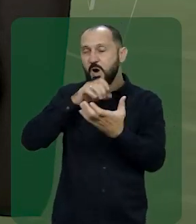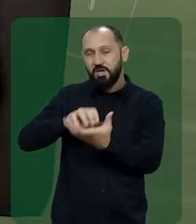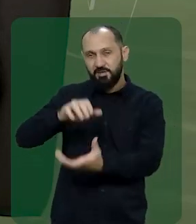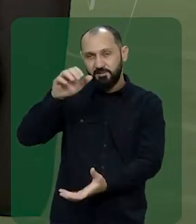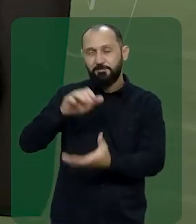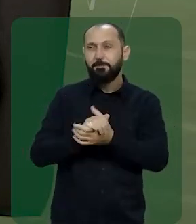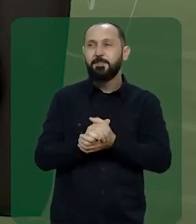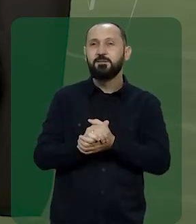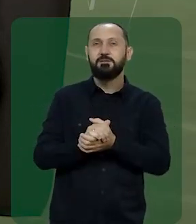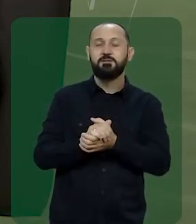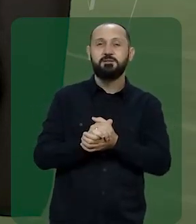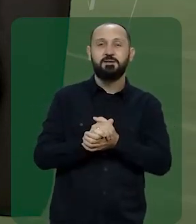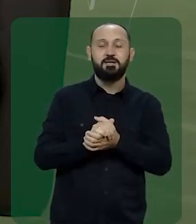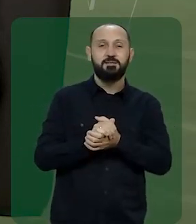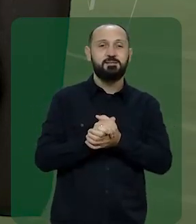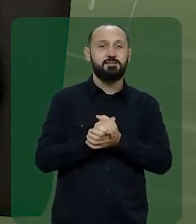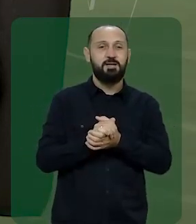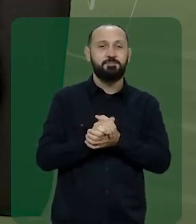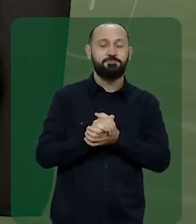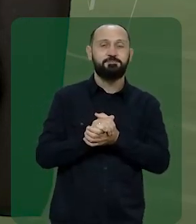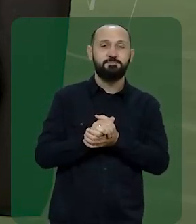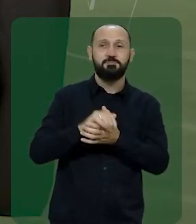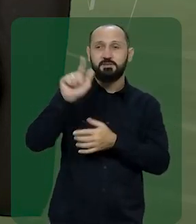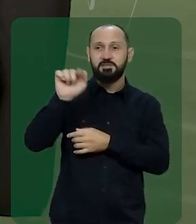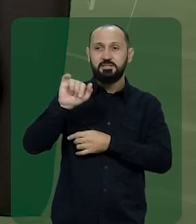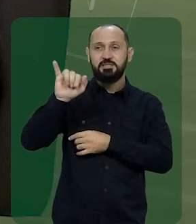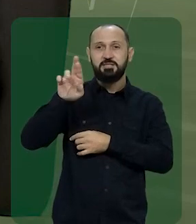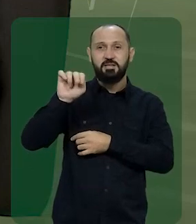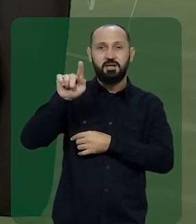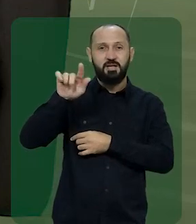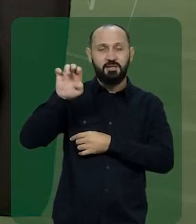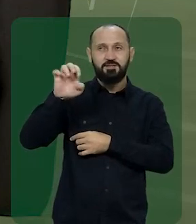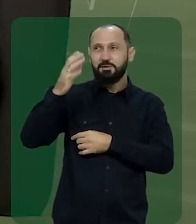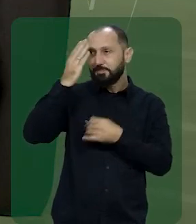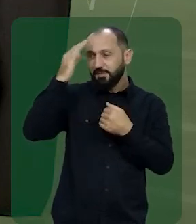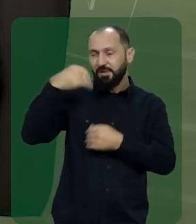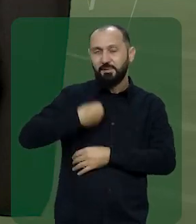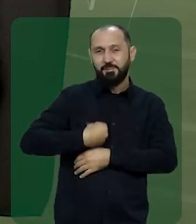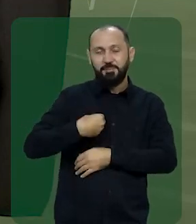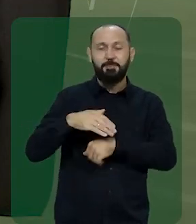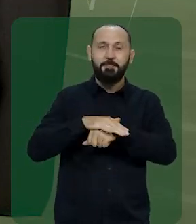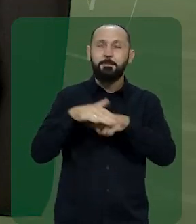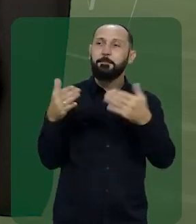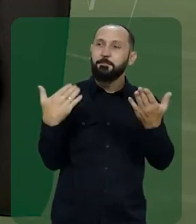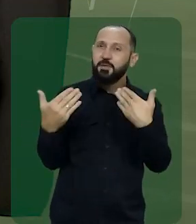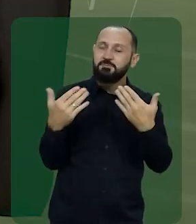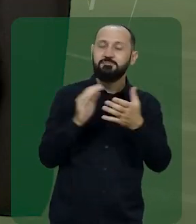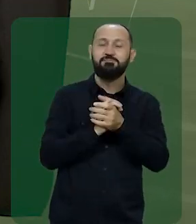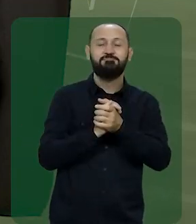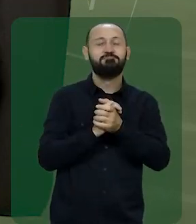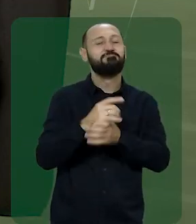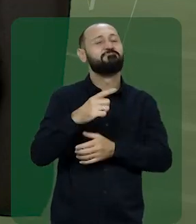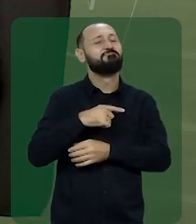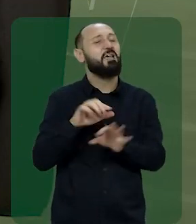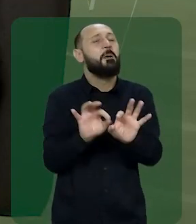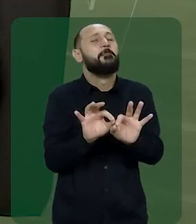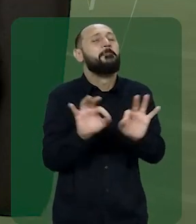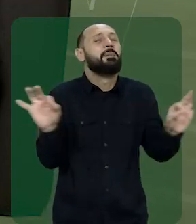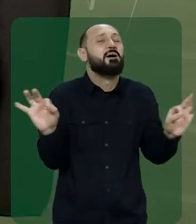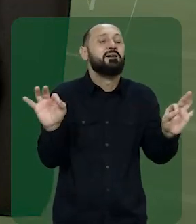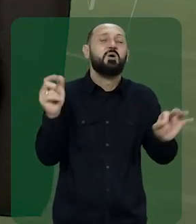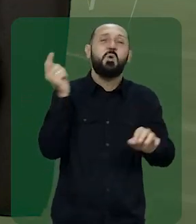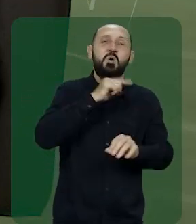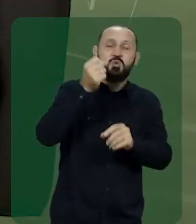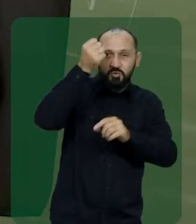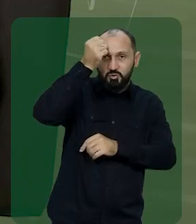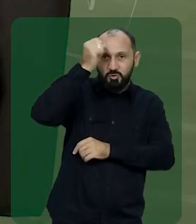www.cetesc.ms.gov.br. Tem um íconezinho lá, Subsecretaria de Estado de Políticas Públicas para a Pessoa Idosa. Zirleide,